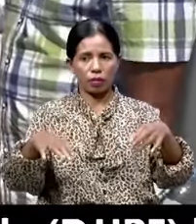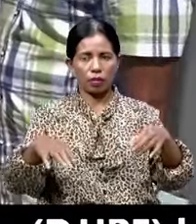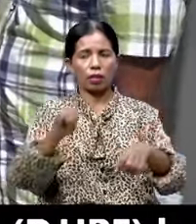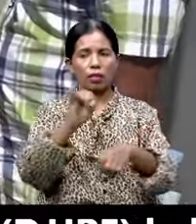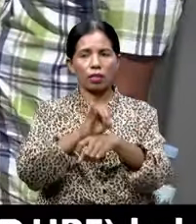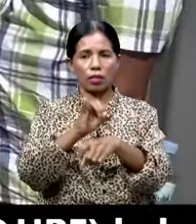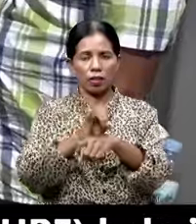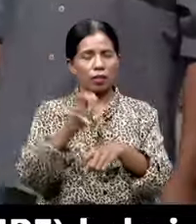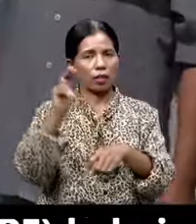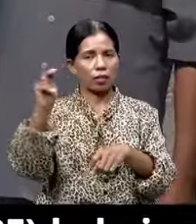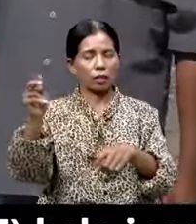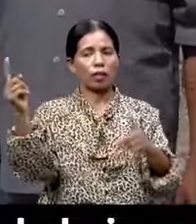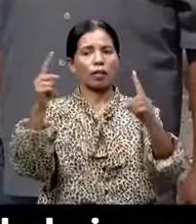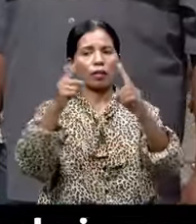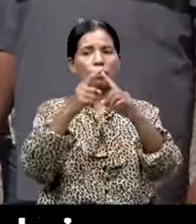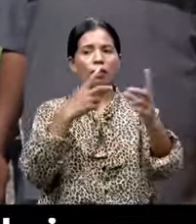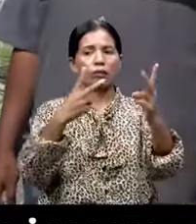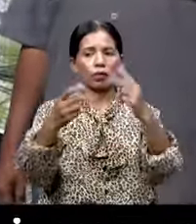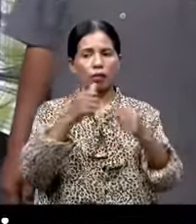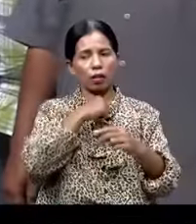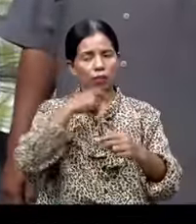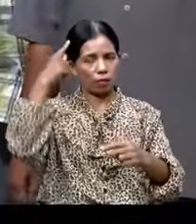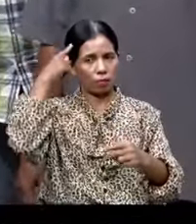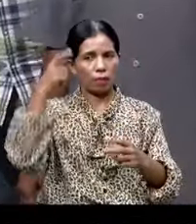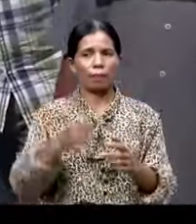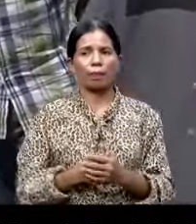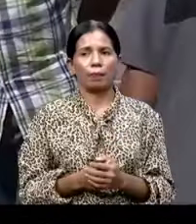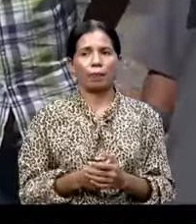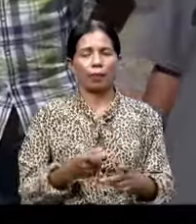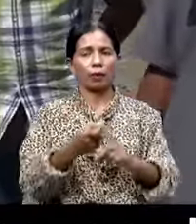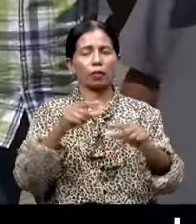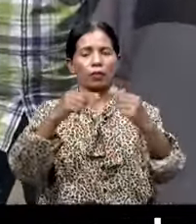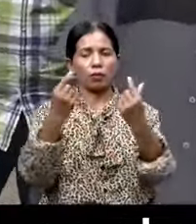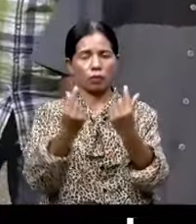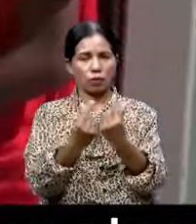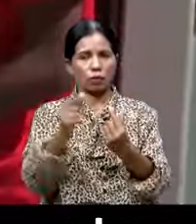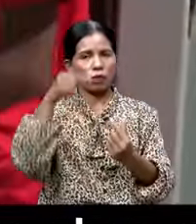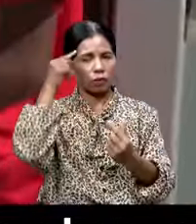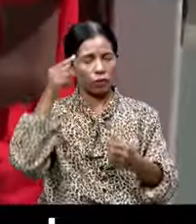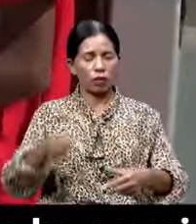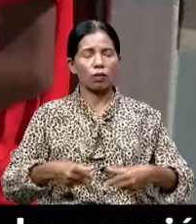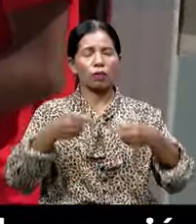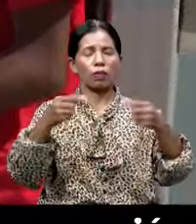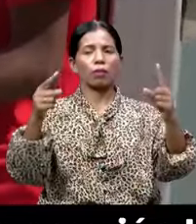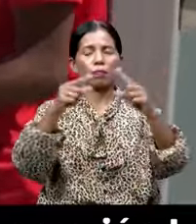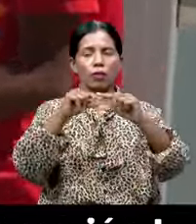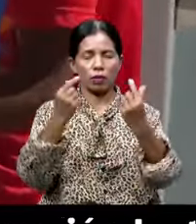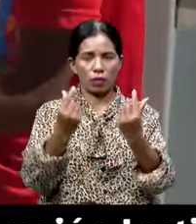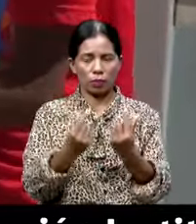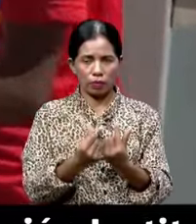credanian ba visita um papanian mos neve husi equipa governian entrega ma equipa